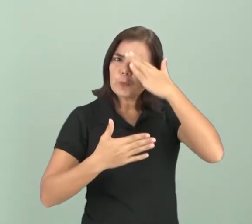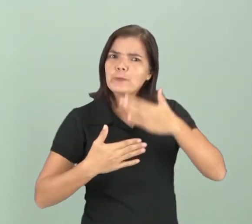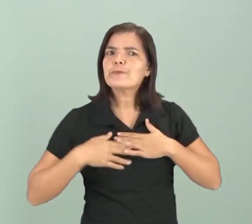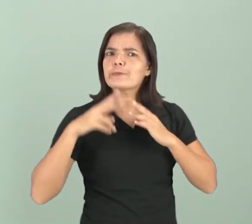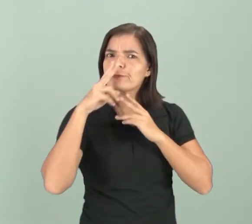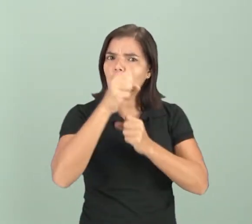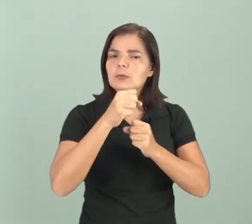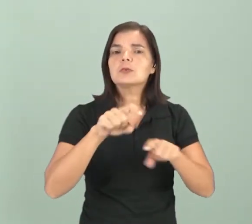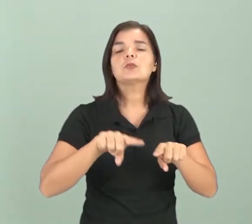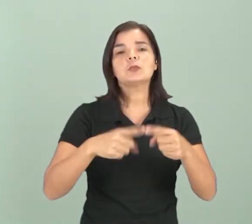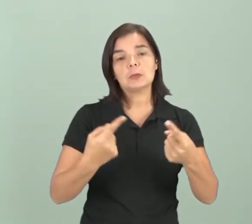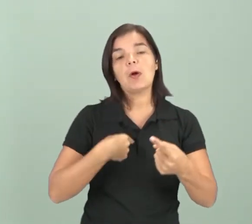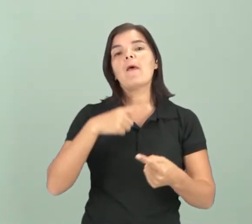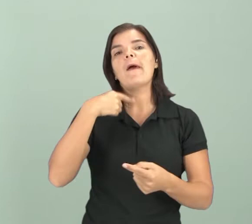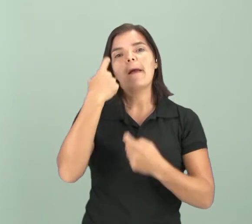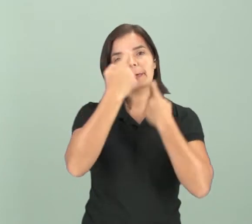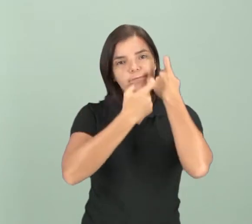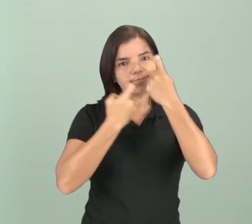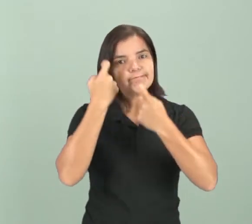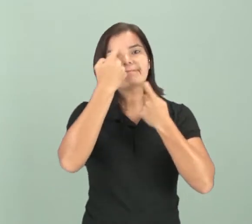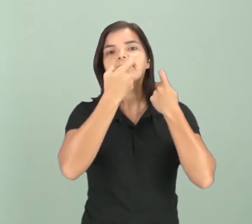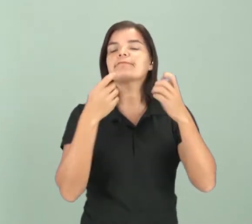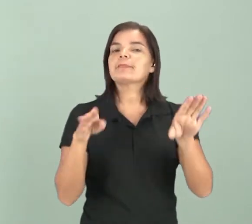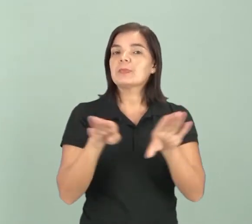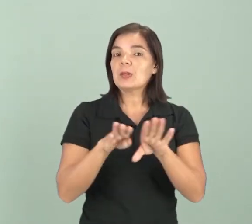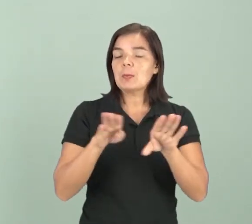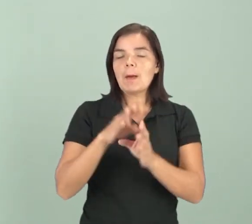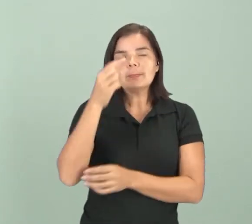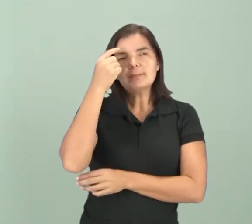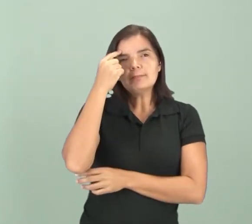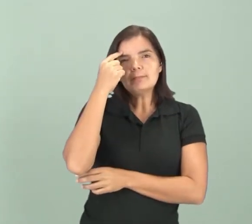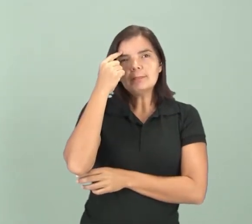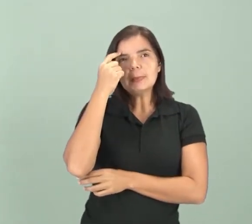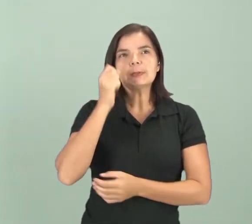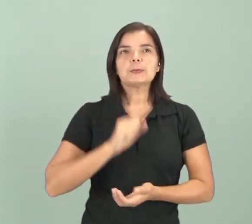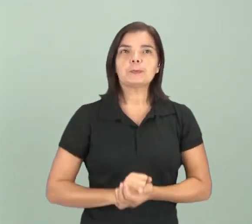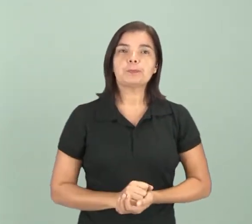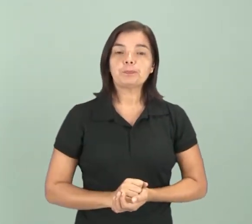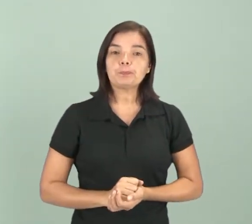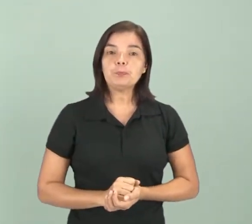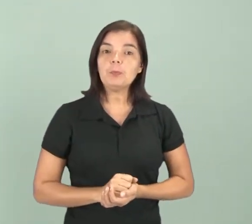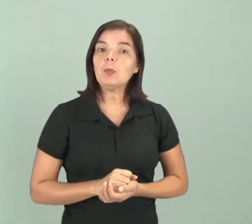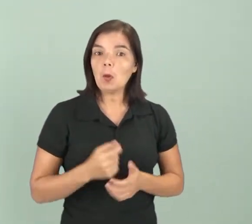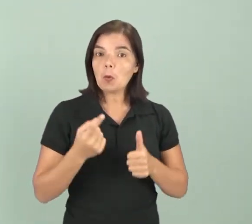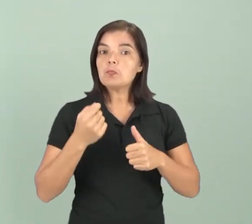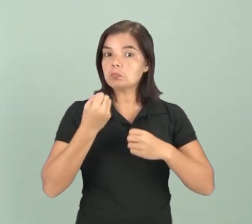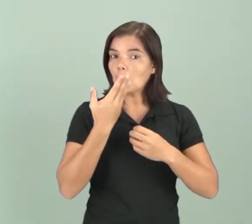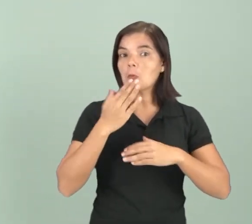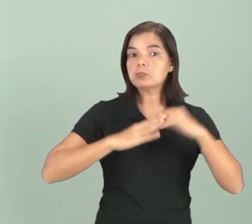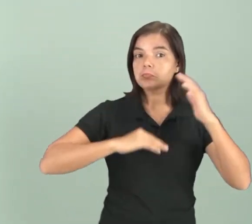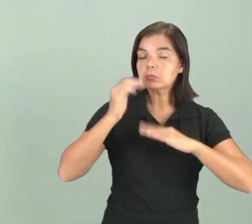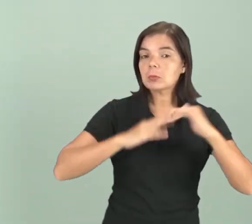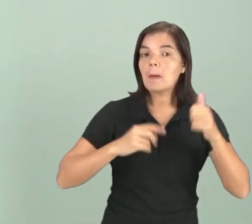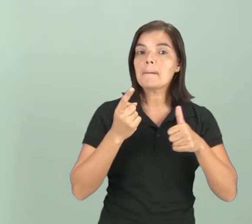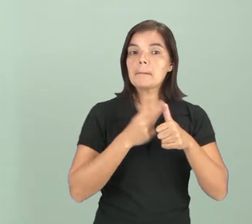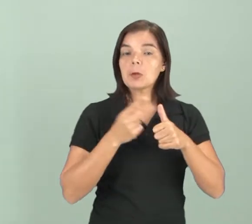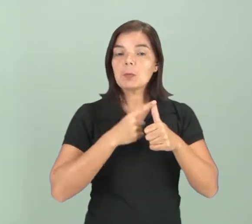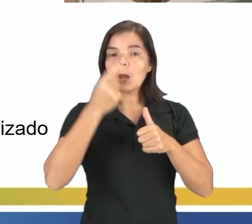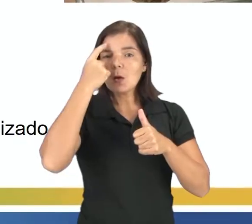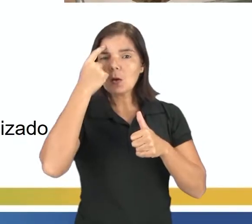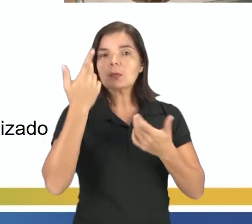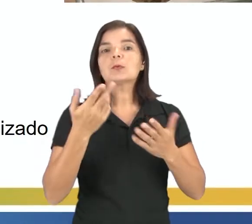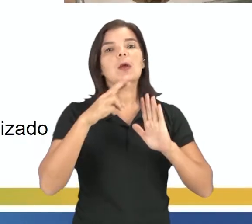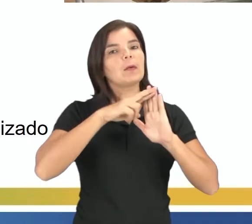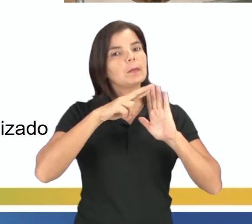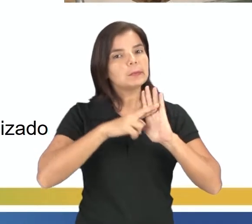muito forte. Então, era uma das preocupações. Então, no que ele pensou? Como um bom profissional, a primeira coisa que se pensa são